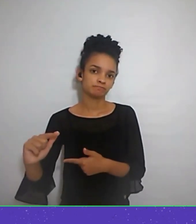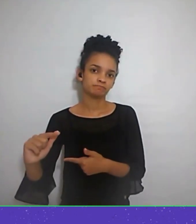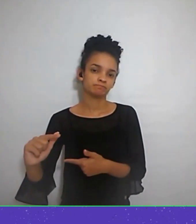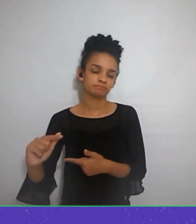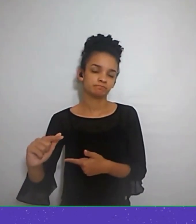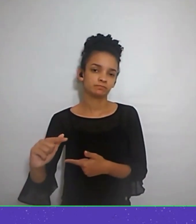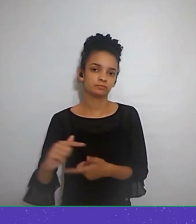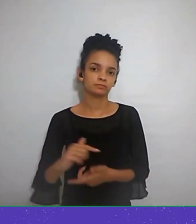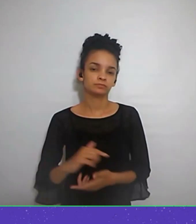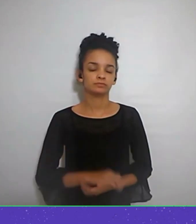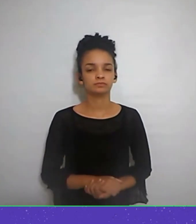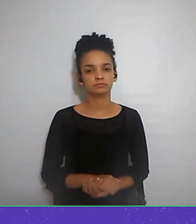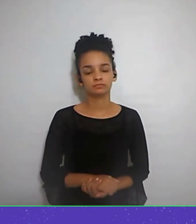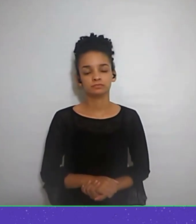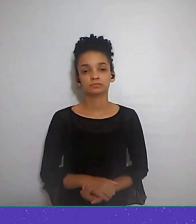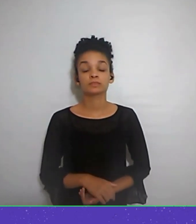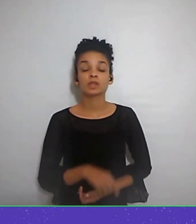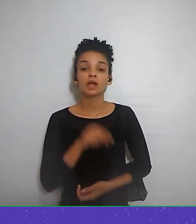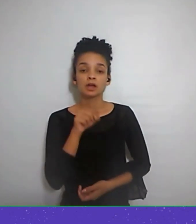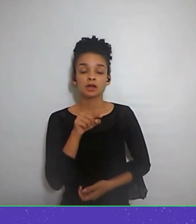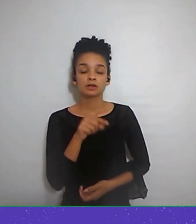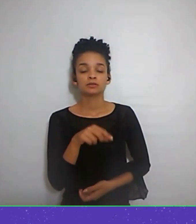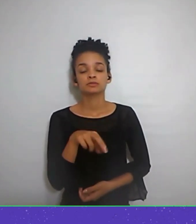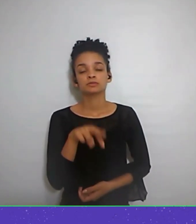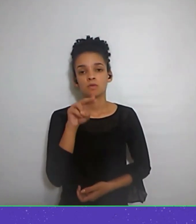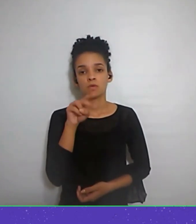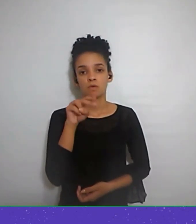em Mateus 15,